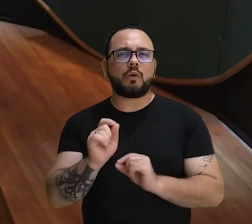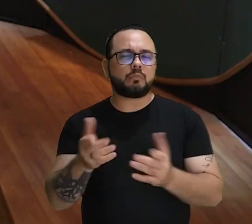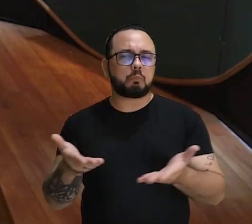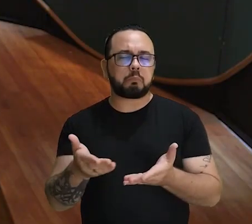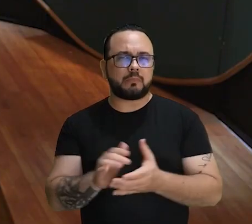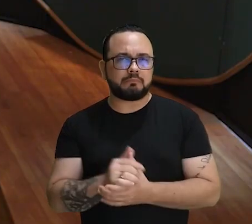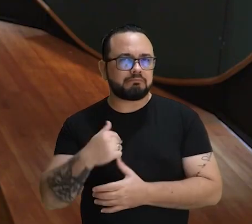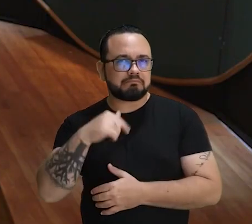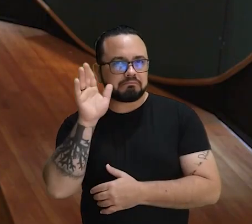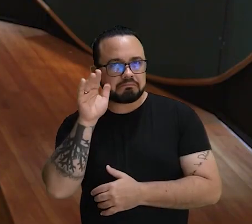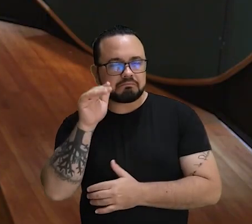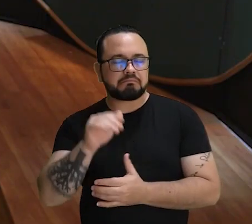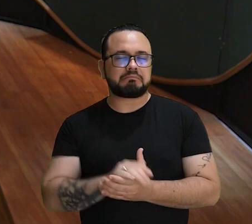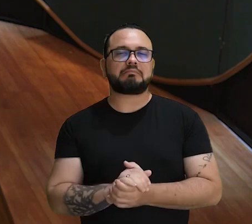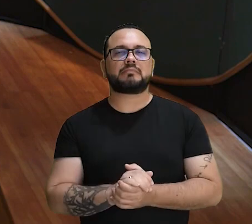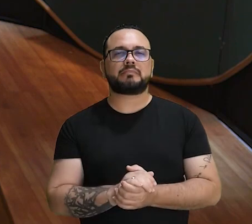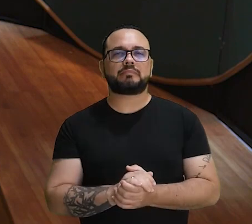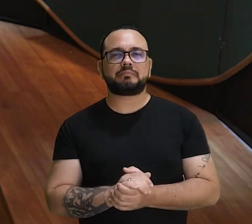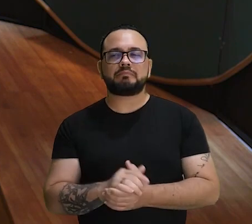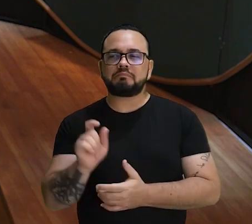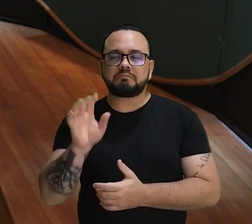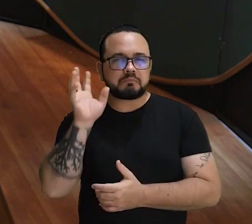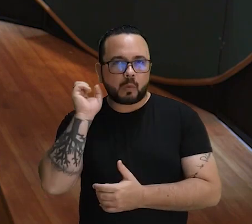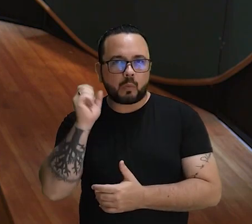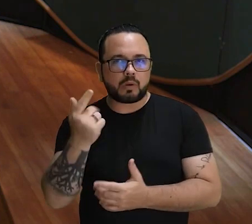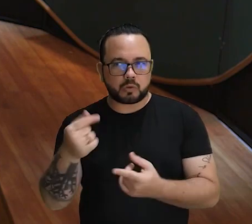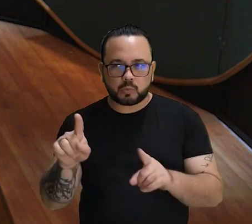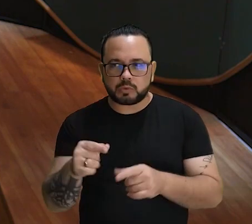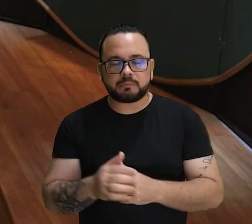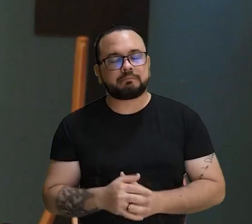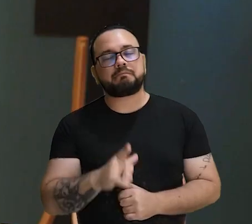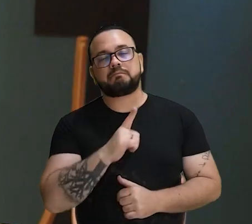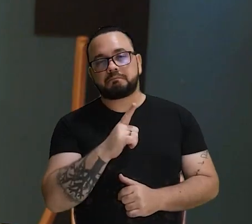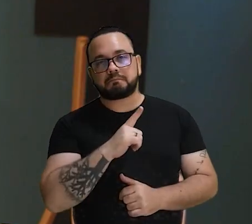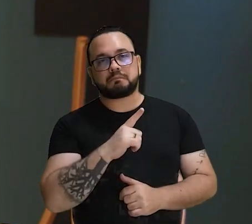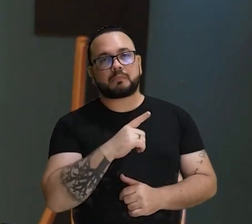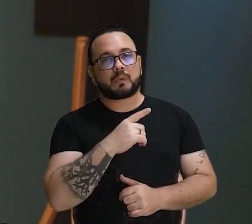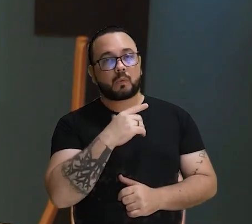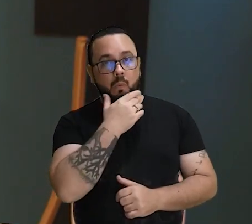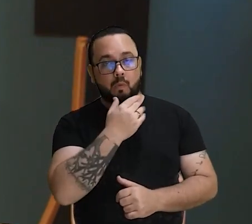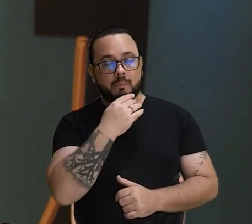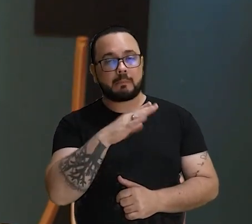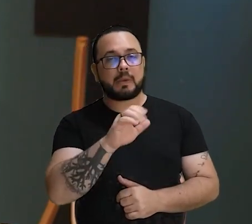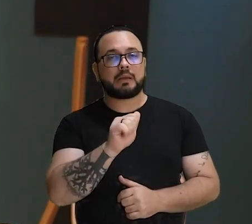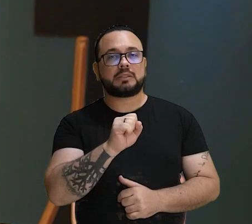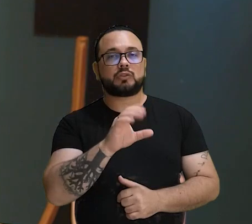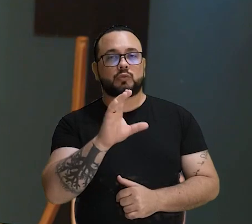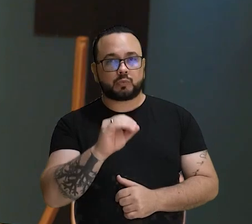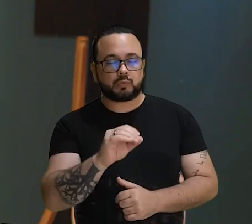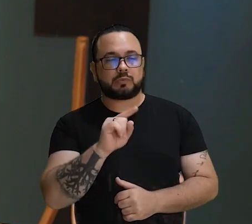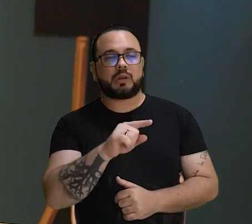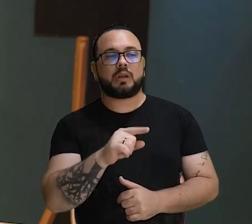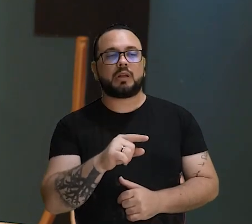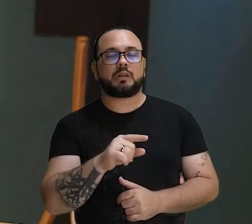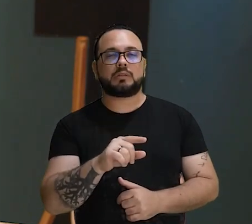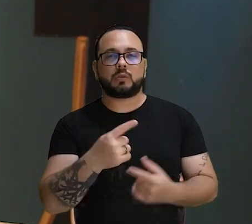que, atualmente? Fiquei curiosa, assim, me conta. O que você ouve? Tem algumas coisas que me inspiram muito. Tem um cara basco, que chama German Dias.